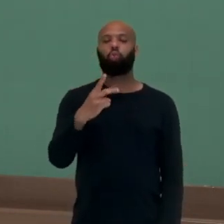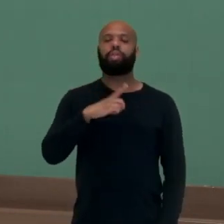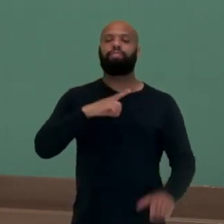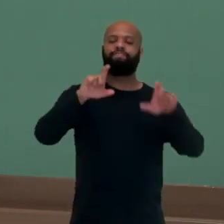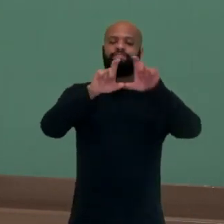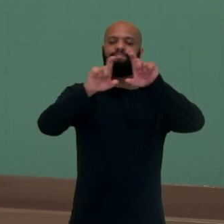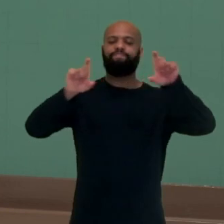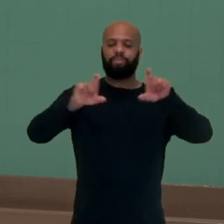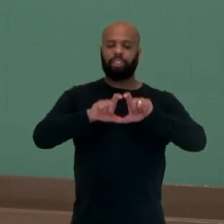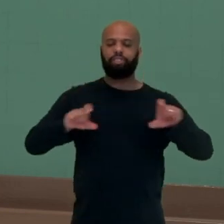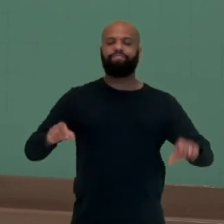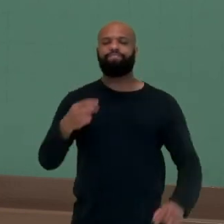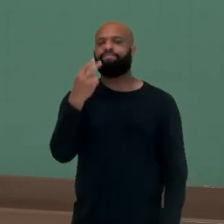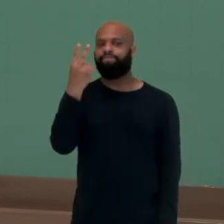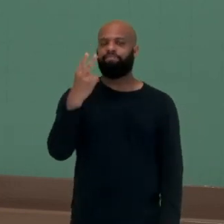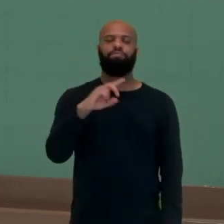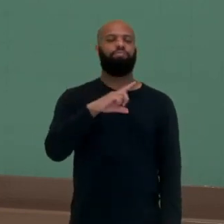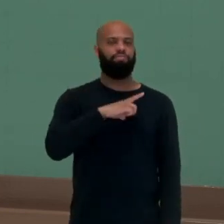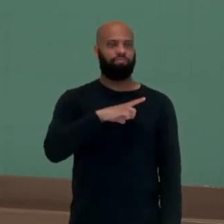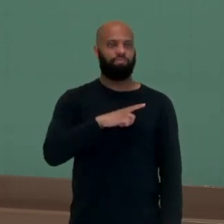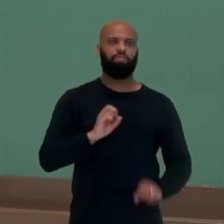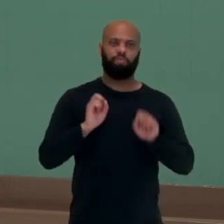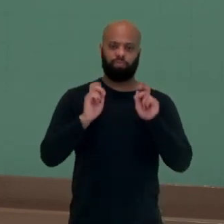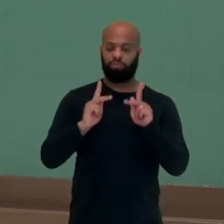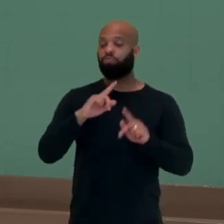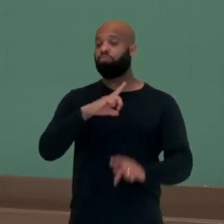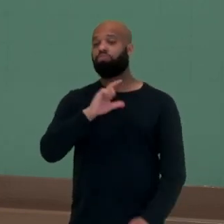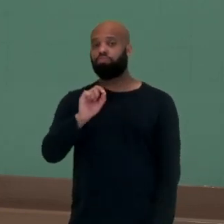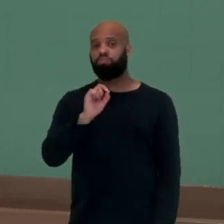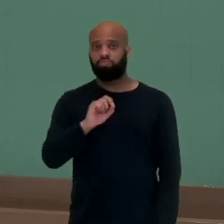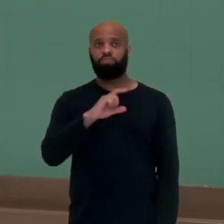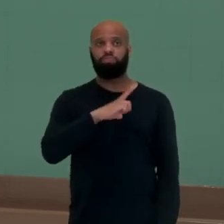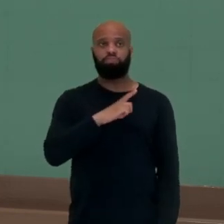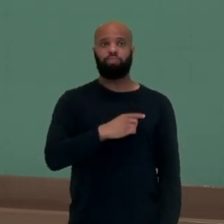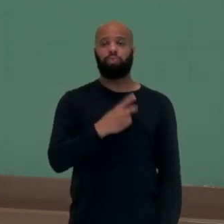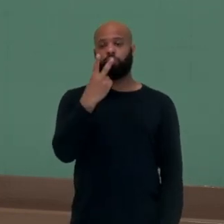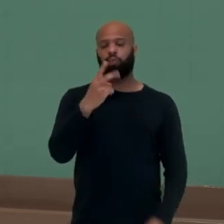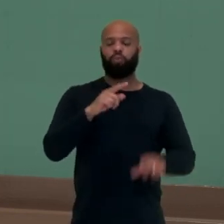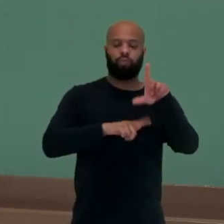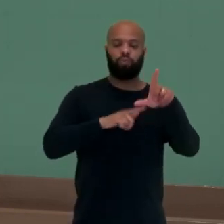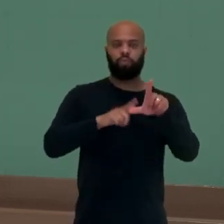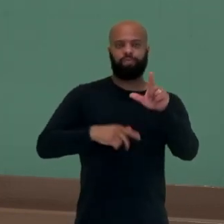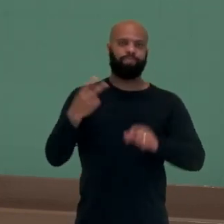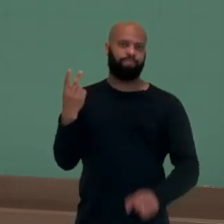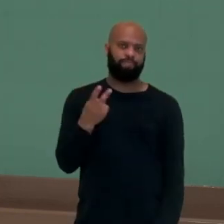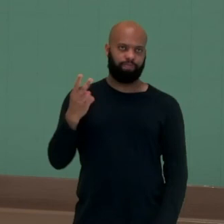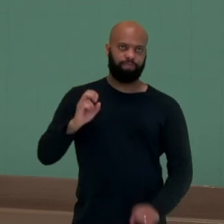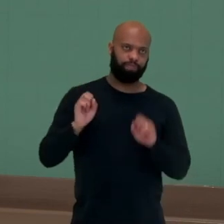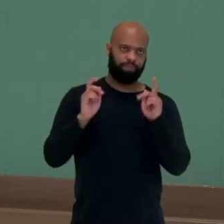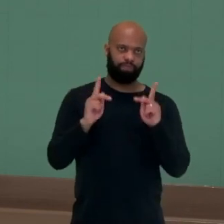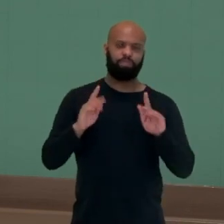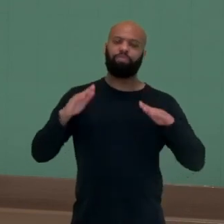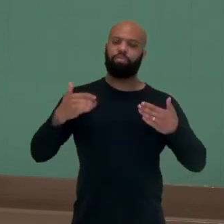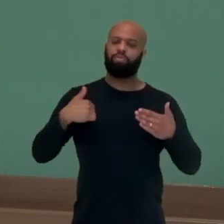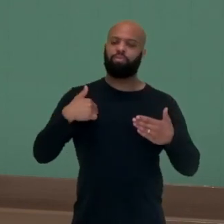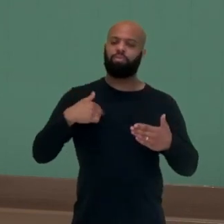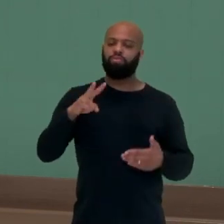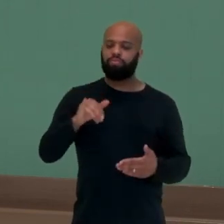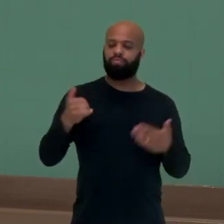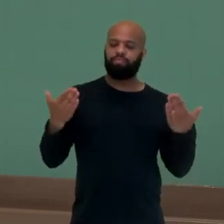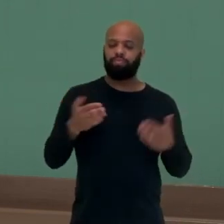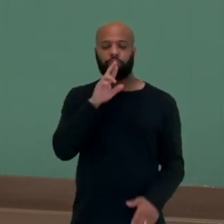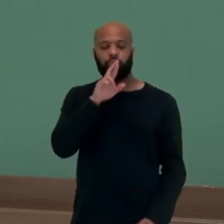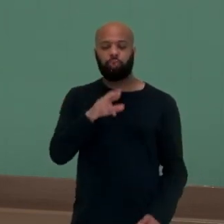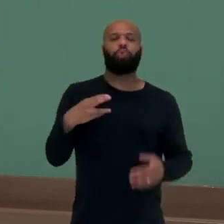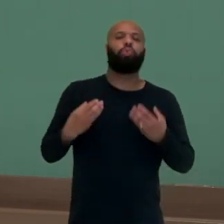equações aqui, onde eu tenho duas incógnitas nas duas equações. Para eu resolver, o que eu